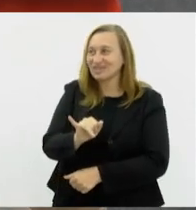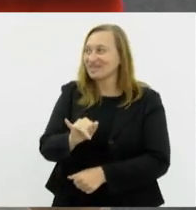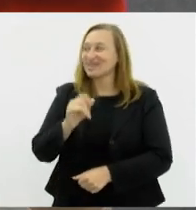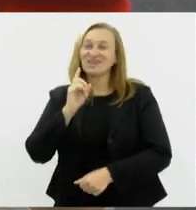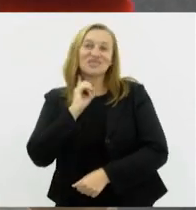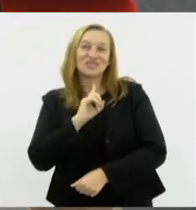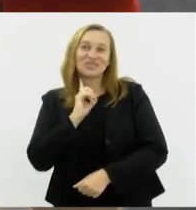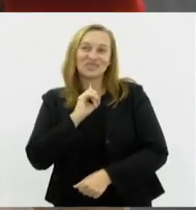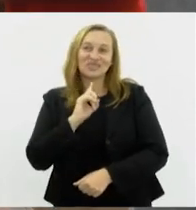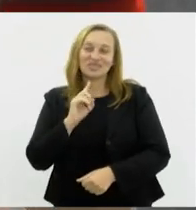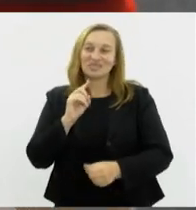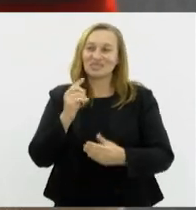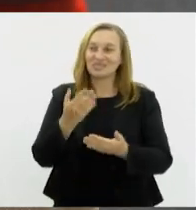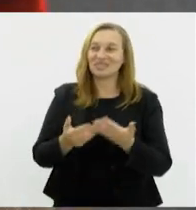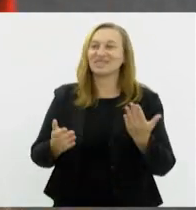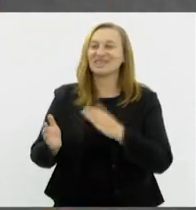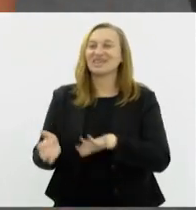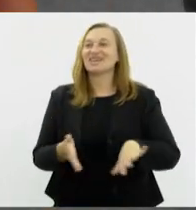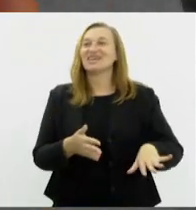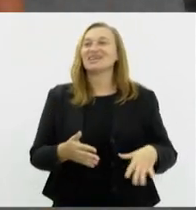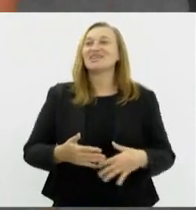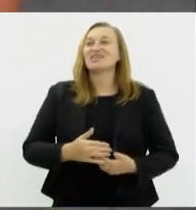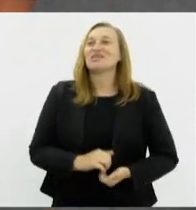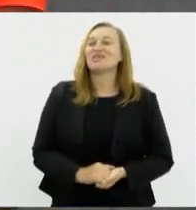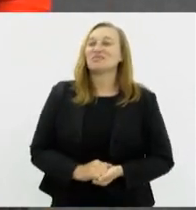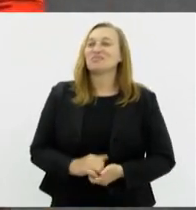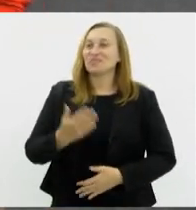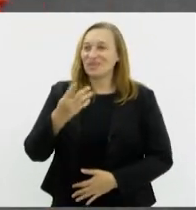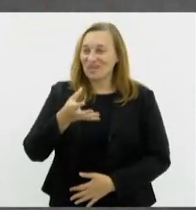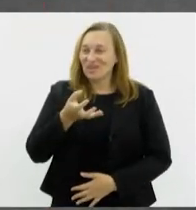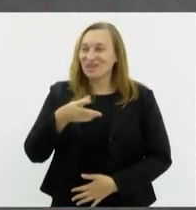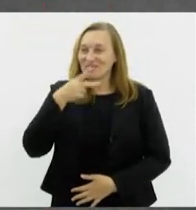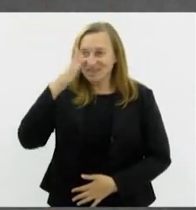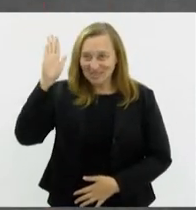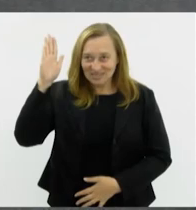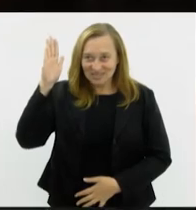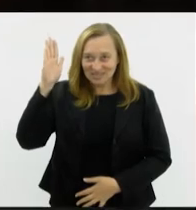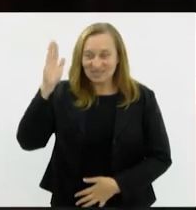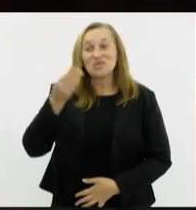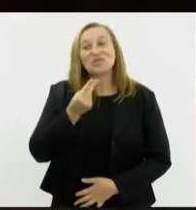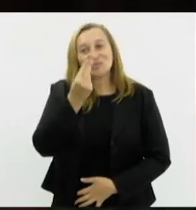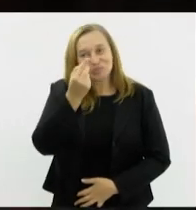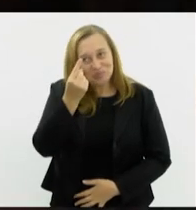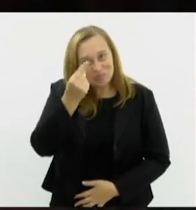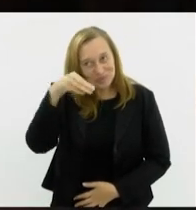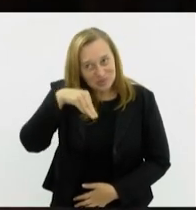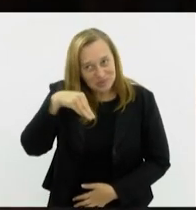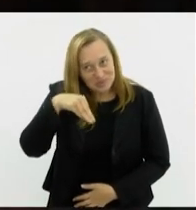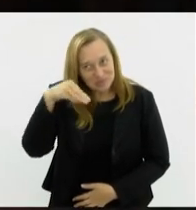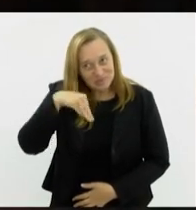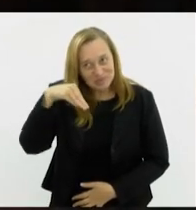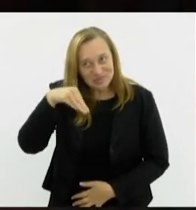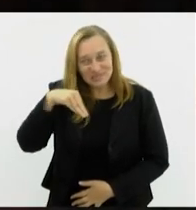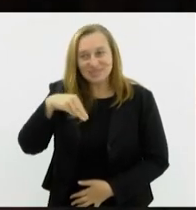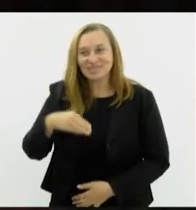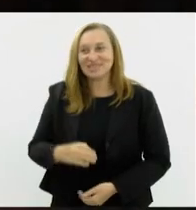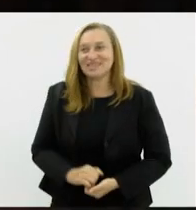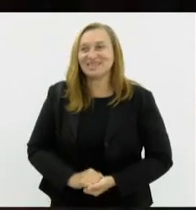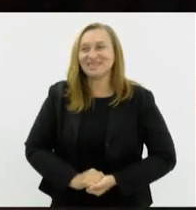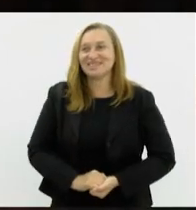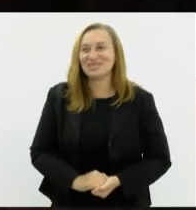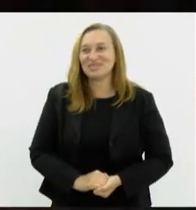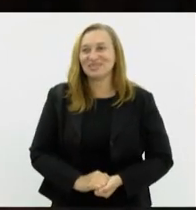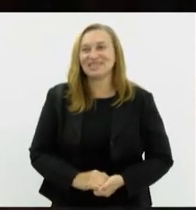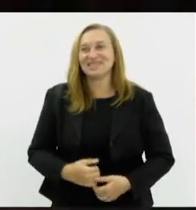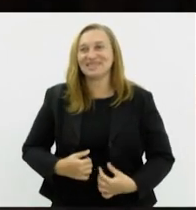favor do Nova Iguaçu Futebol Clube. Muito obrigado, presidente. Deputado Anderson, um minutinho, peraí. Só um